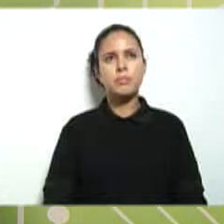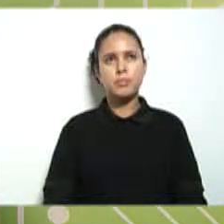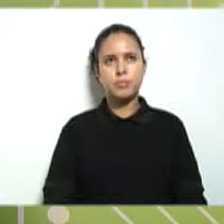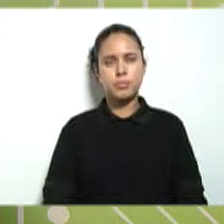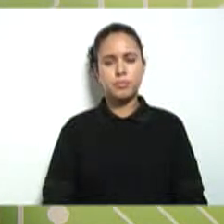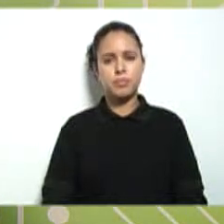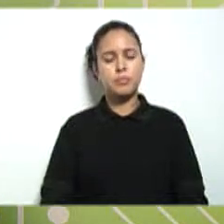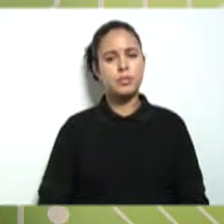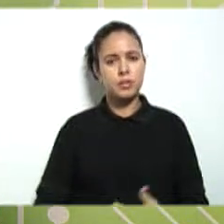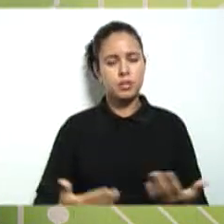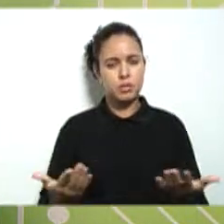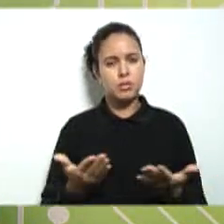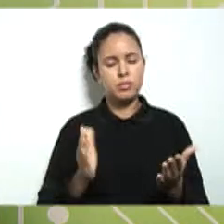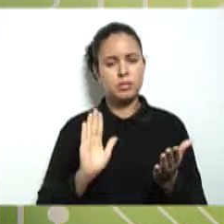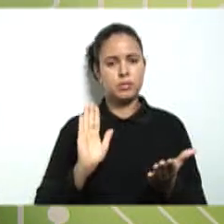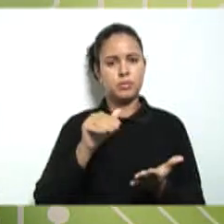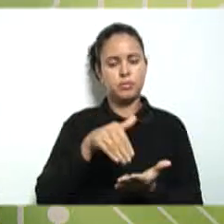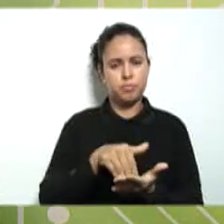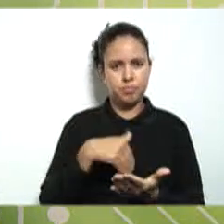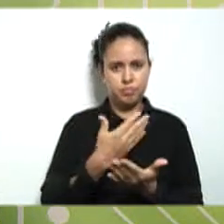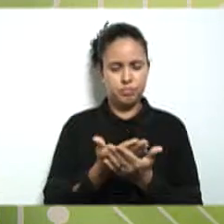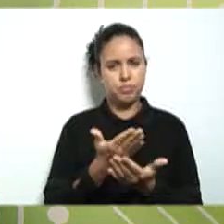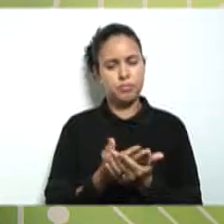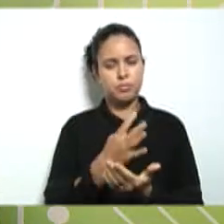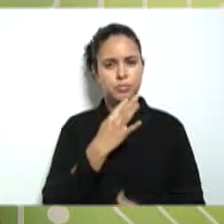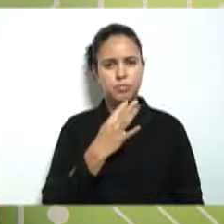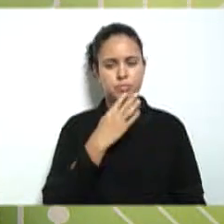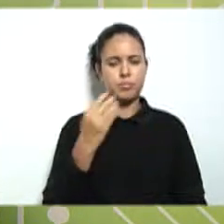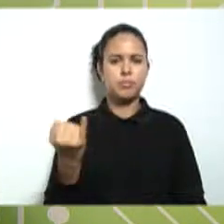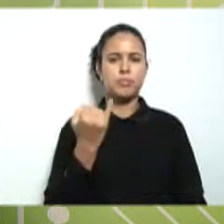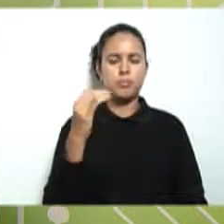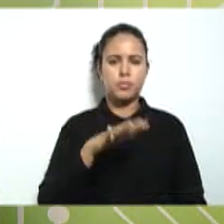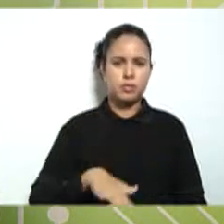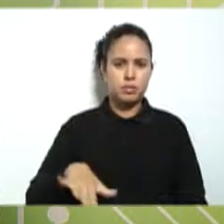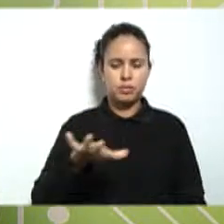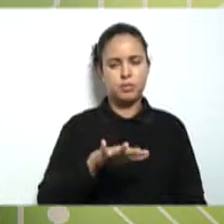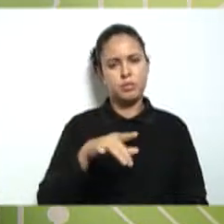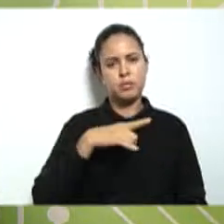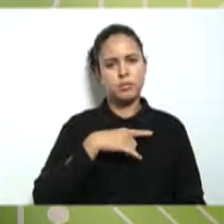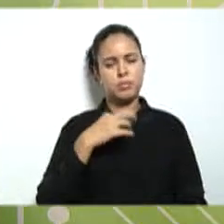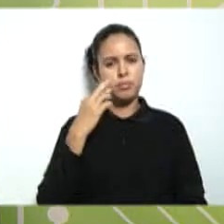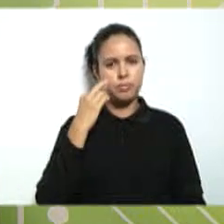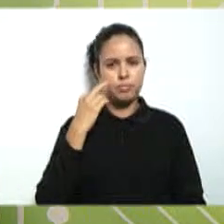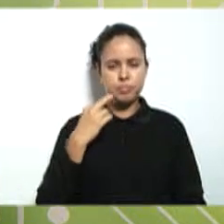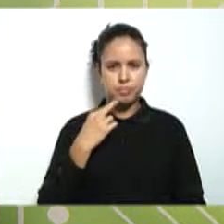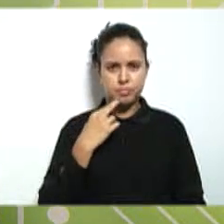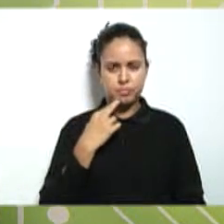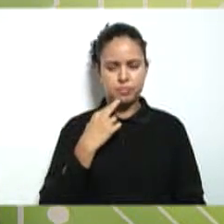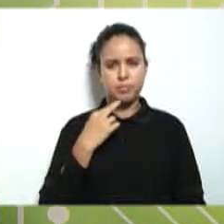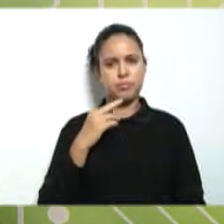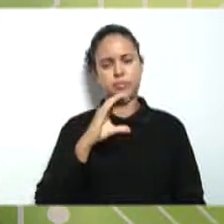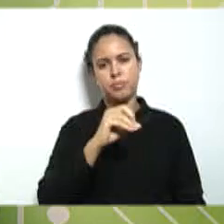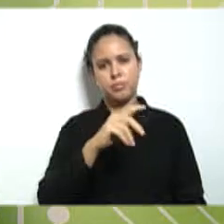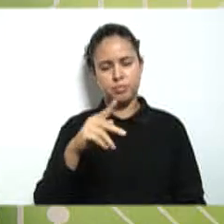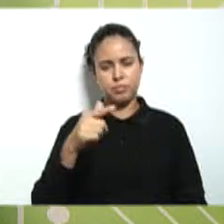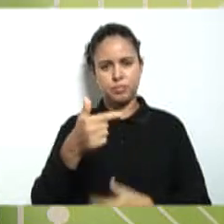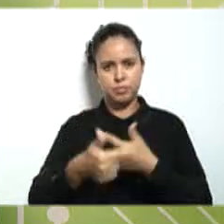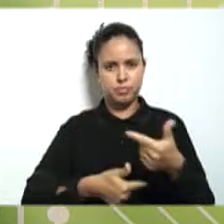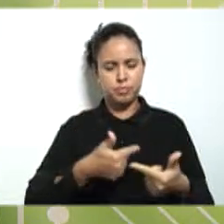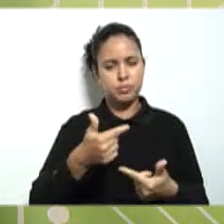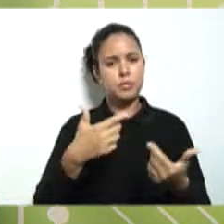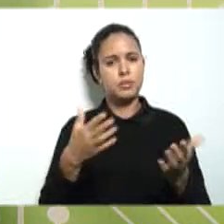No final da nossa aula, nós conhecemos esse importante ramo, que é muito presente no Brasil e aqui em Rondônia, que são as cooperativas de trabalho. Gente, esse foi